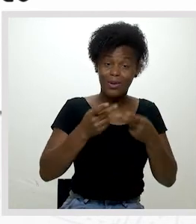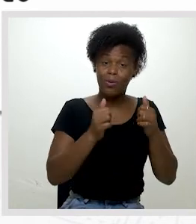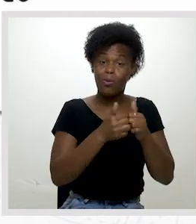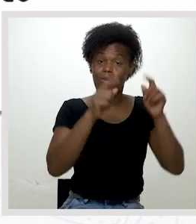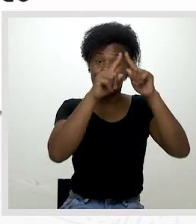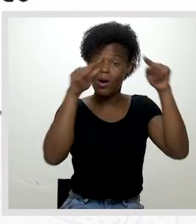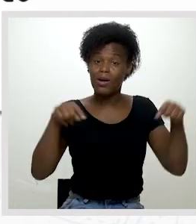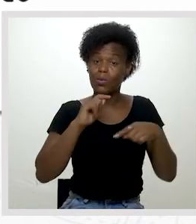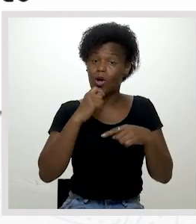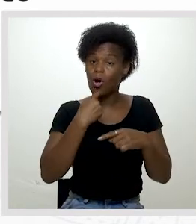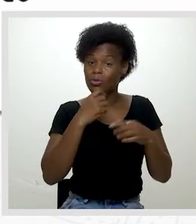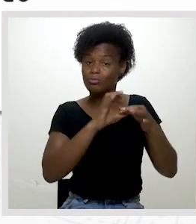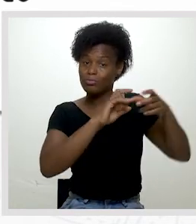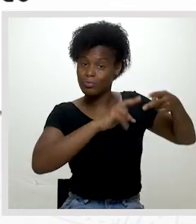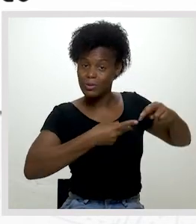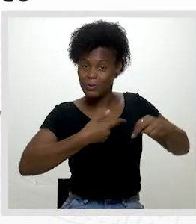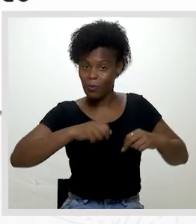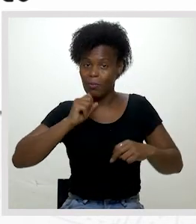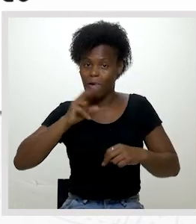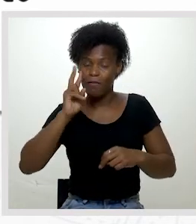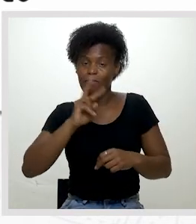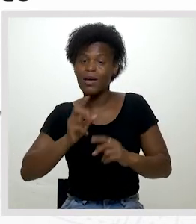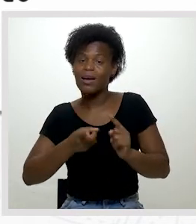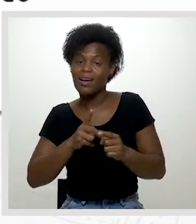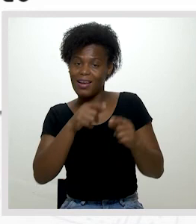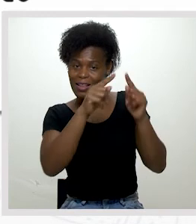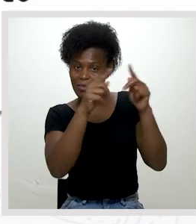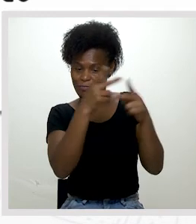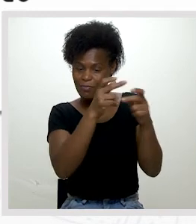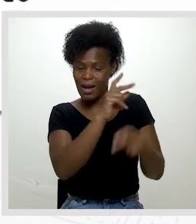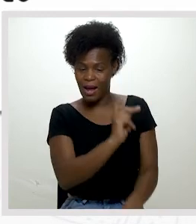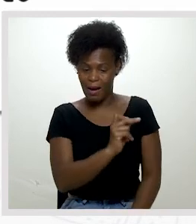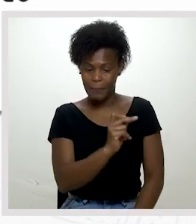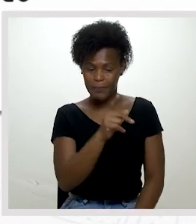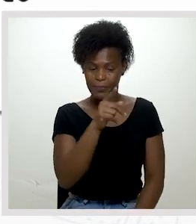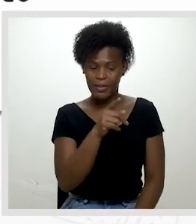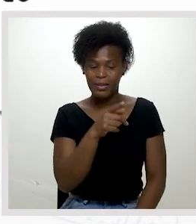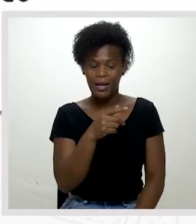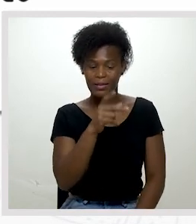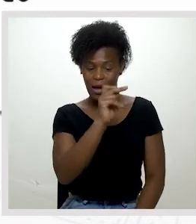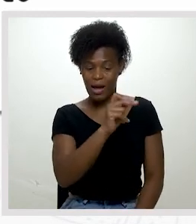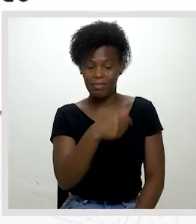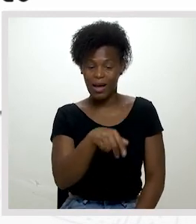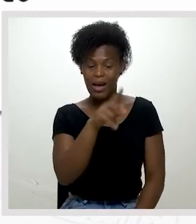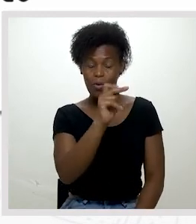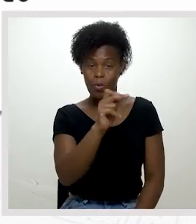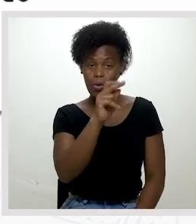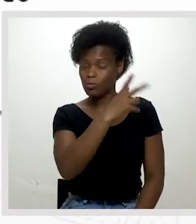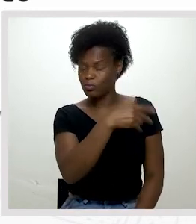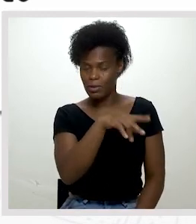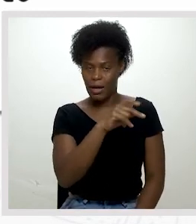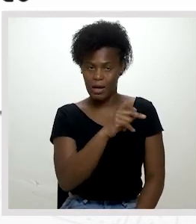genético, nós podemos observar de que na linha A, em que nós temos o AC,